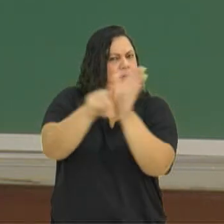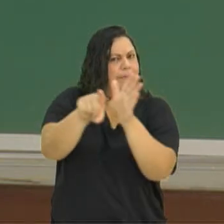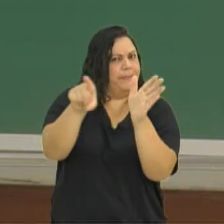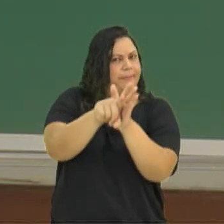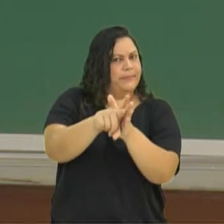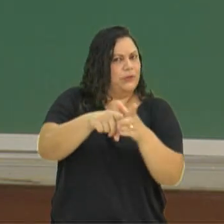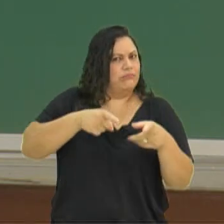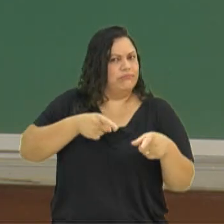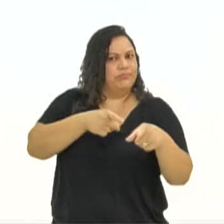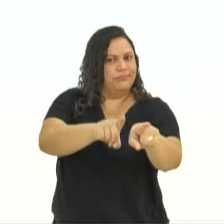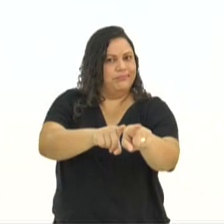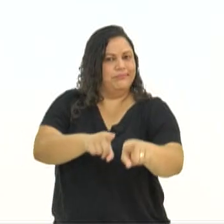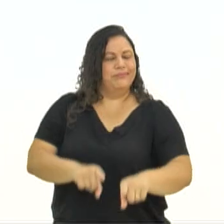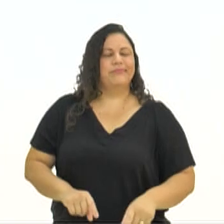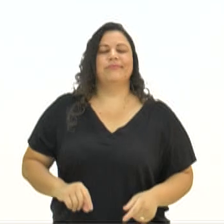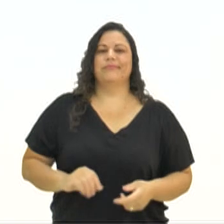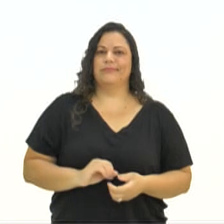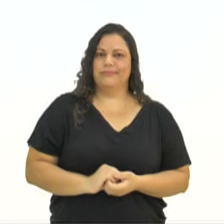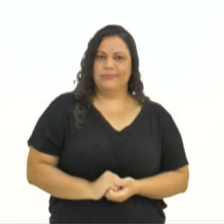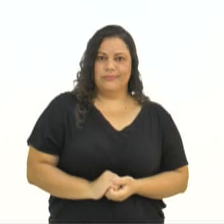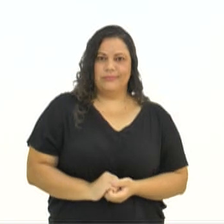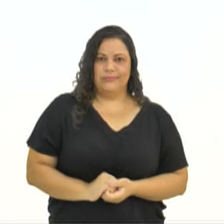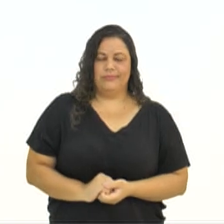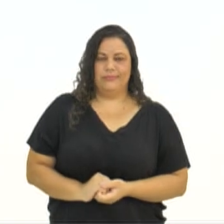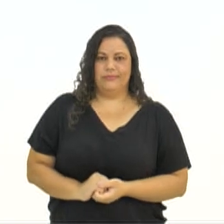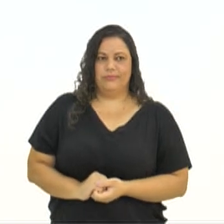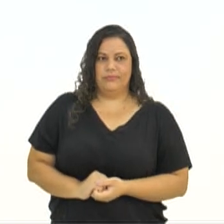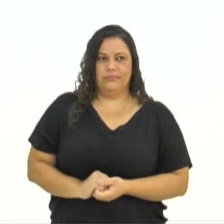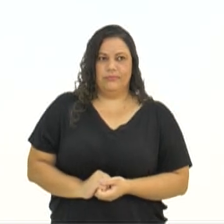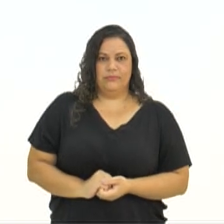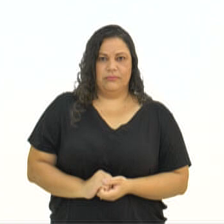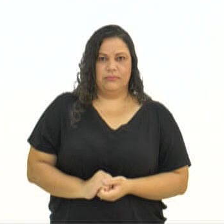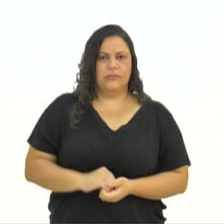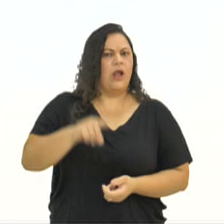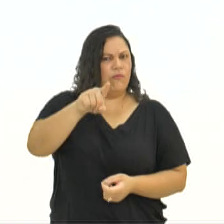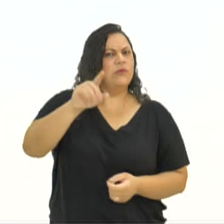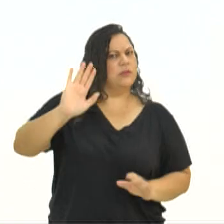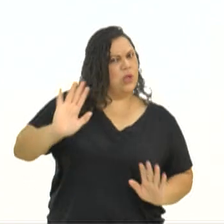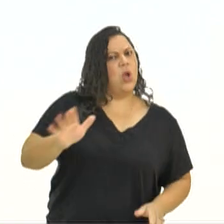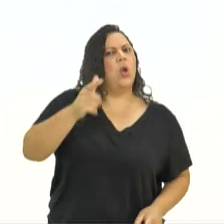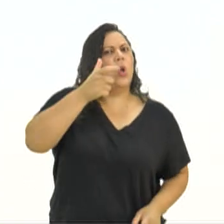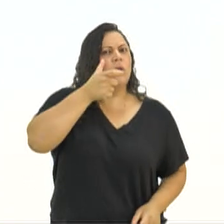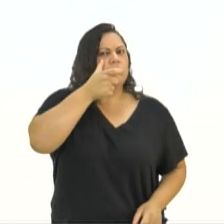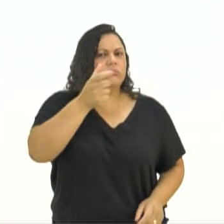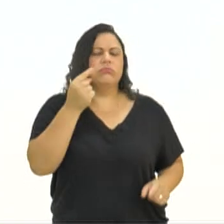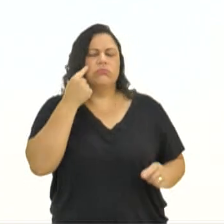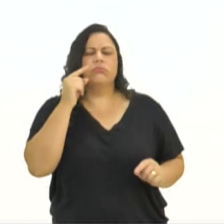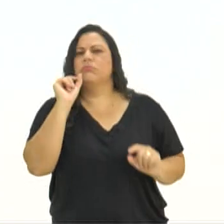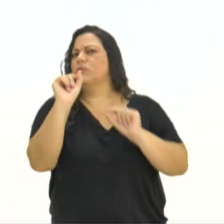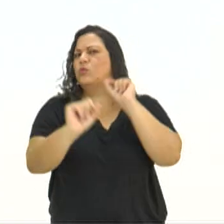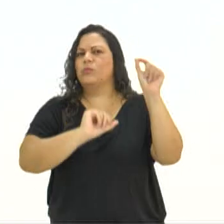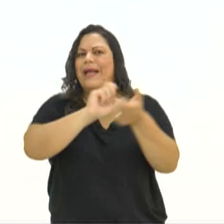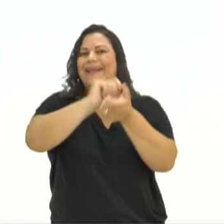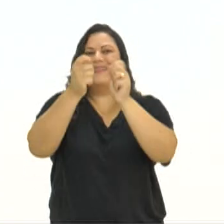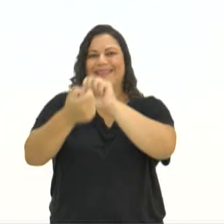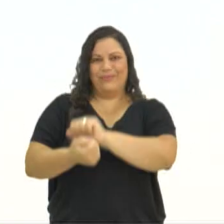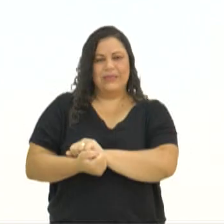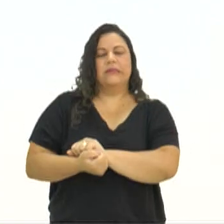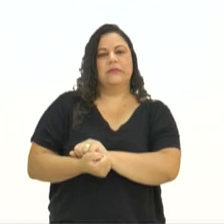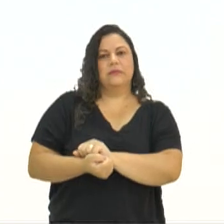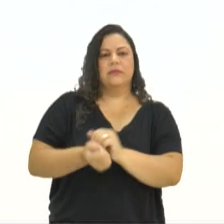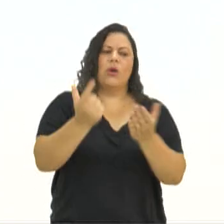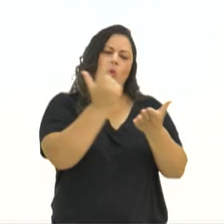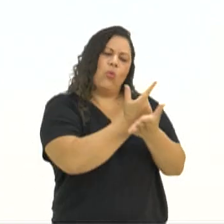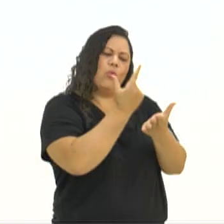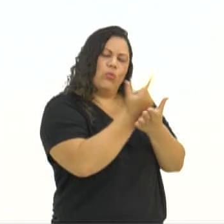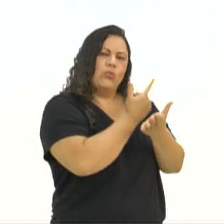só, já has visto uma adaptação de livro en el cine? Você já viu alguma adaptação, algum livro, ou